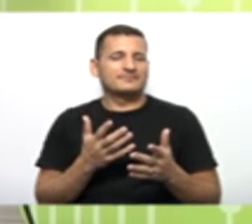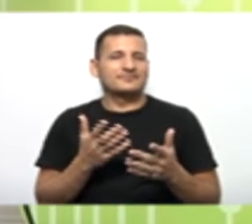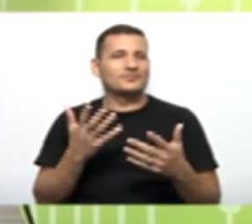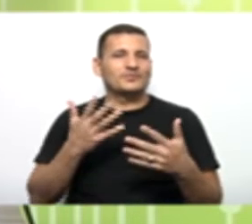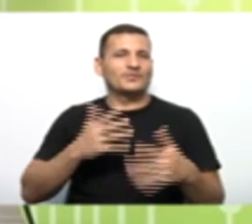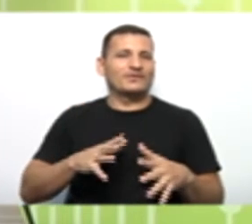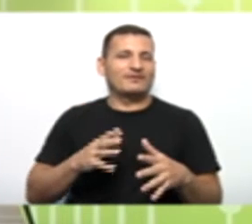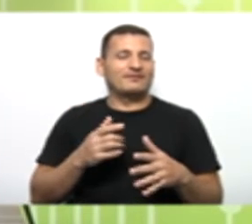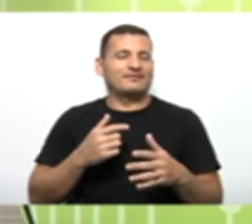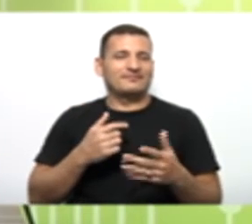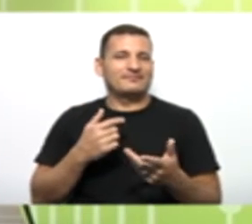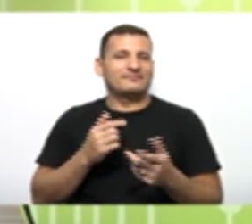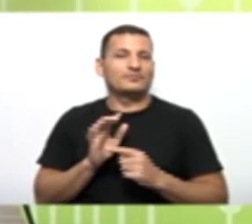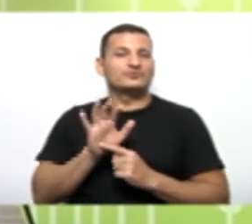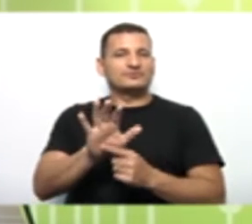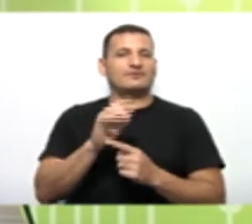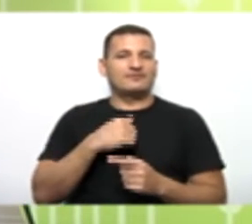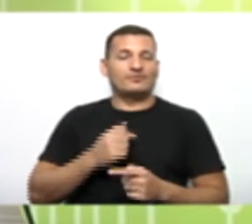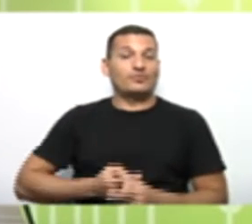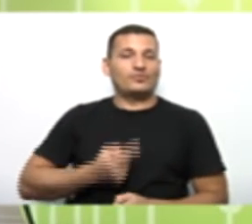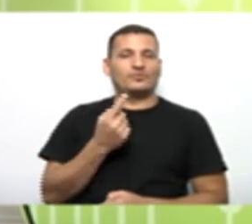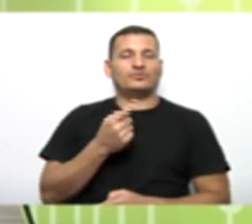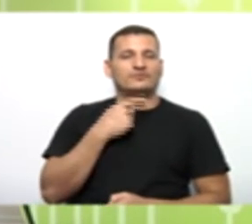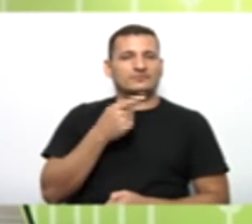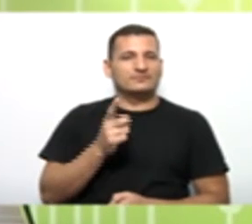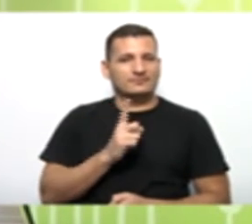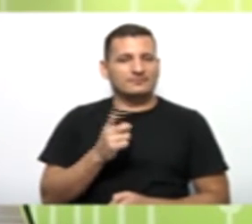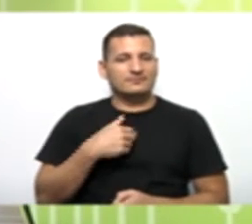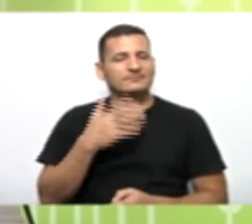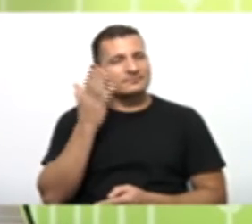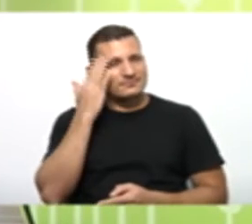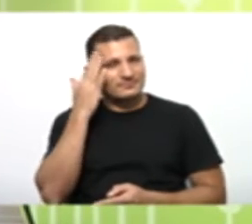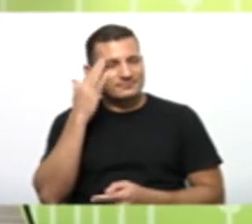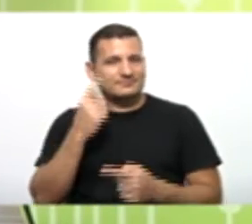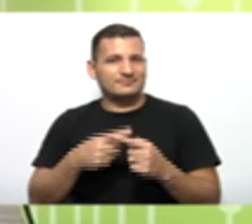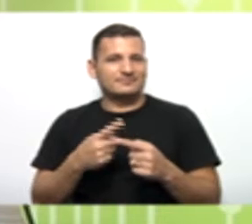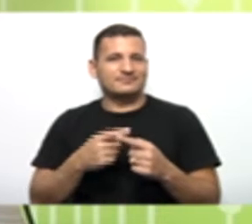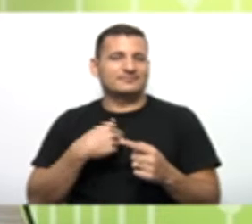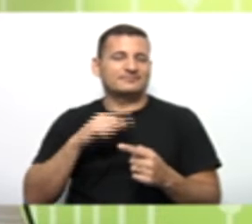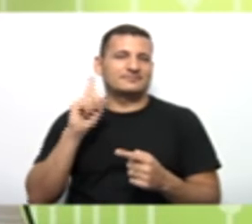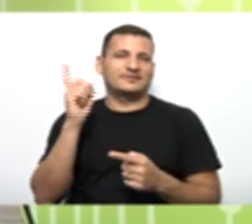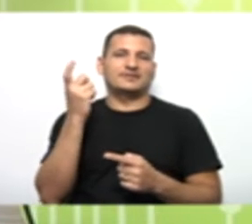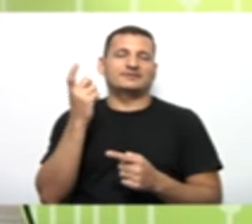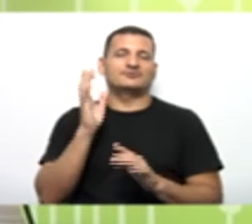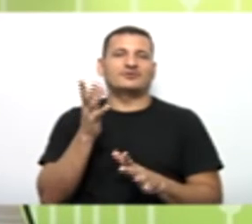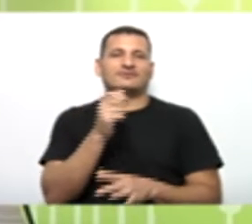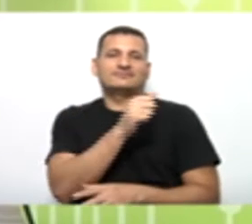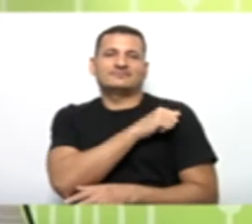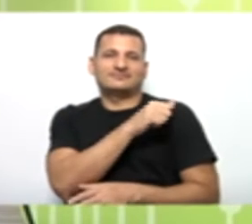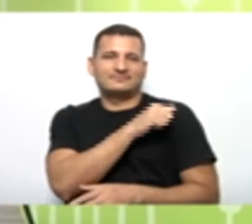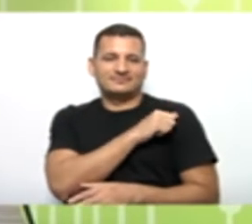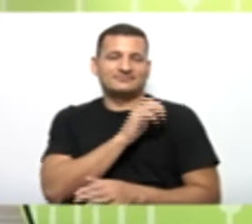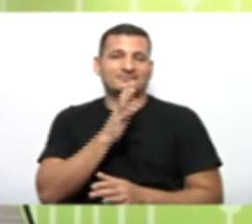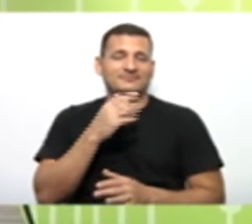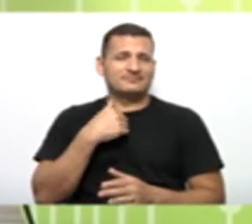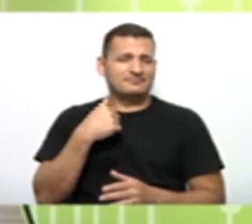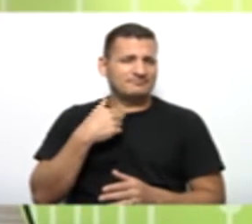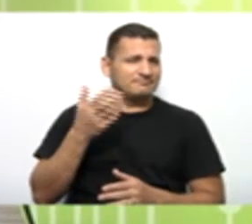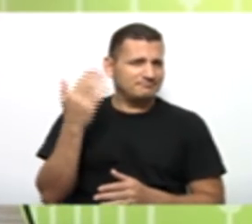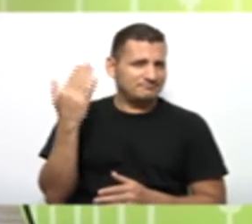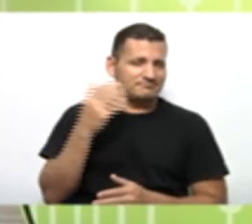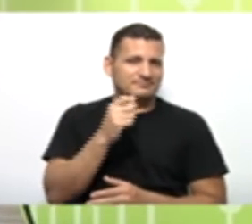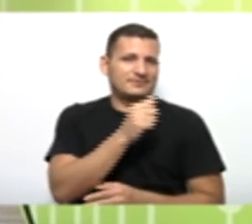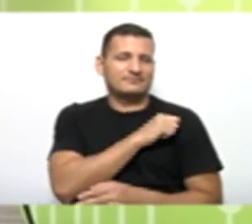não somos o único que tivemos aquela dúvida. Eu sei disso porque eu também já fui aluno. E quando eu era aluno, às vezes o